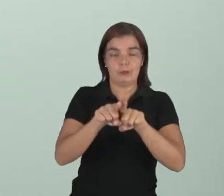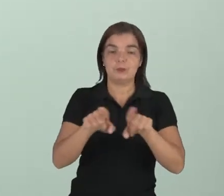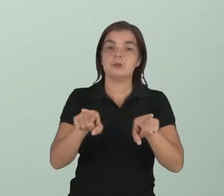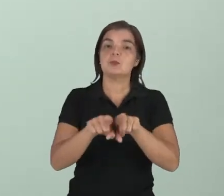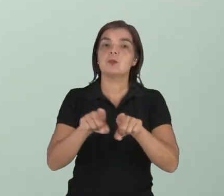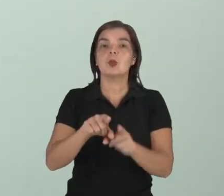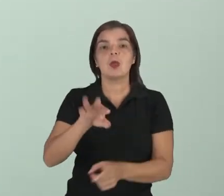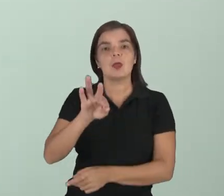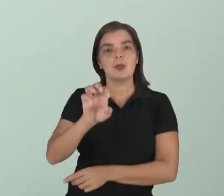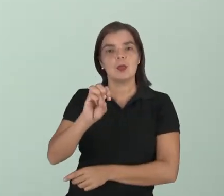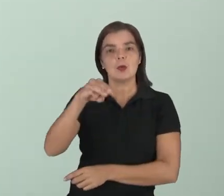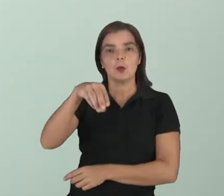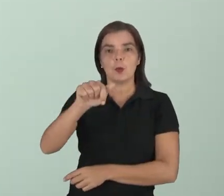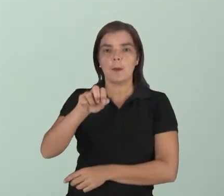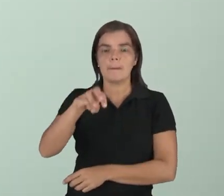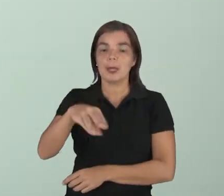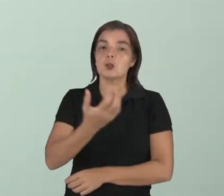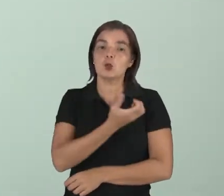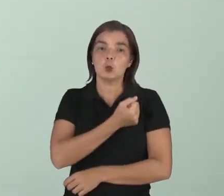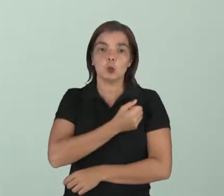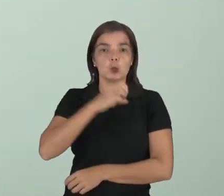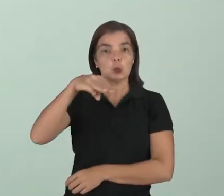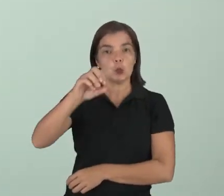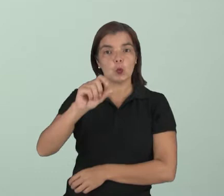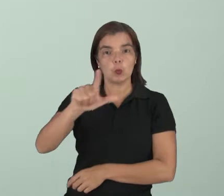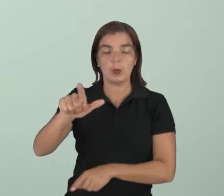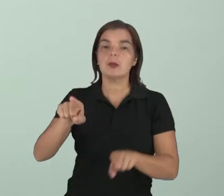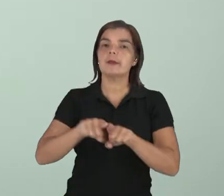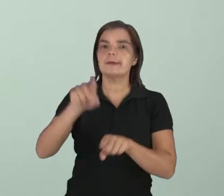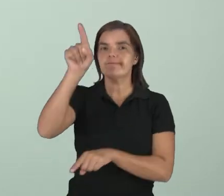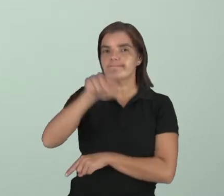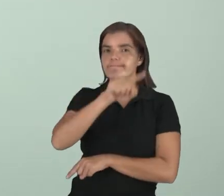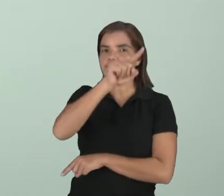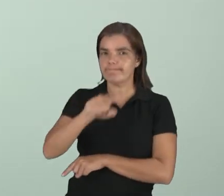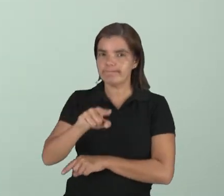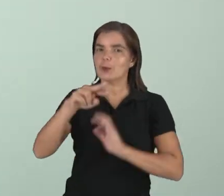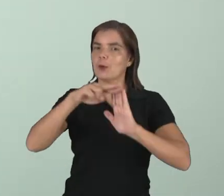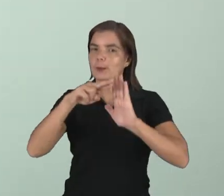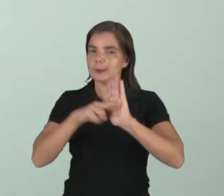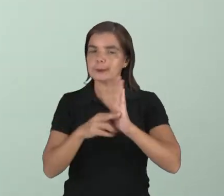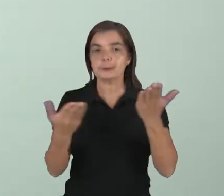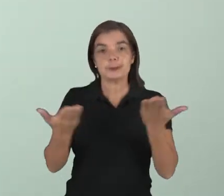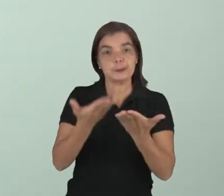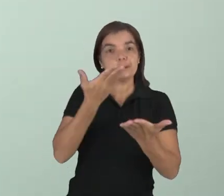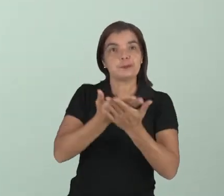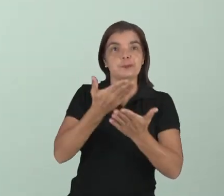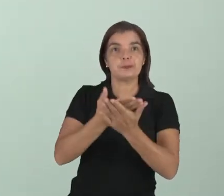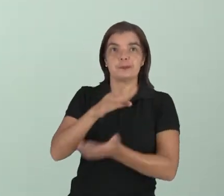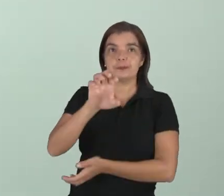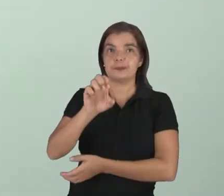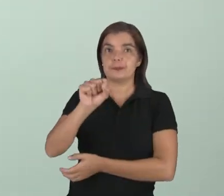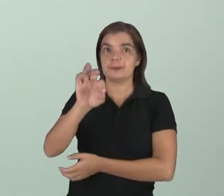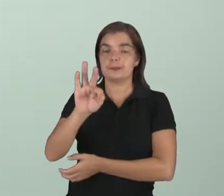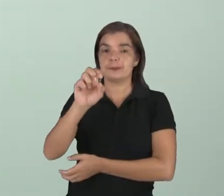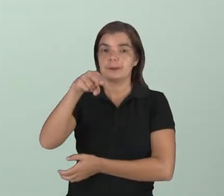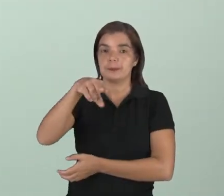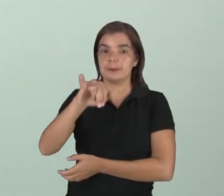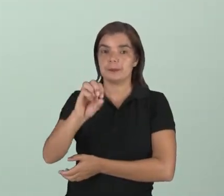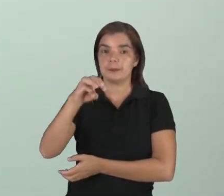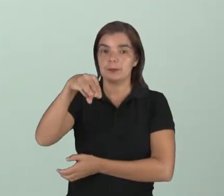coeficientes estequiométricos, número de mols e também regrinhas de 3, ok? O tema da nossa aula de hoje é